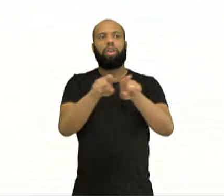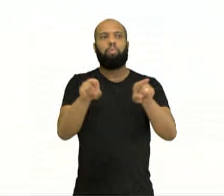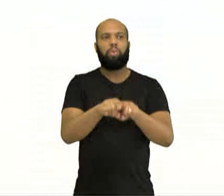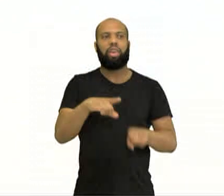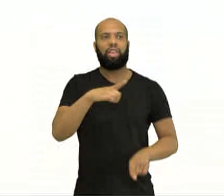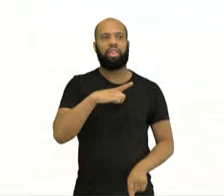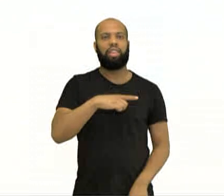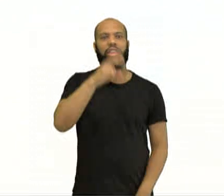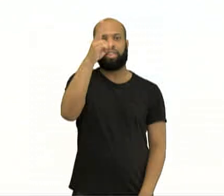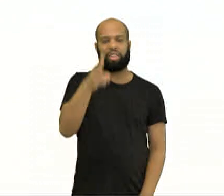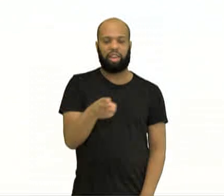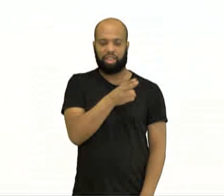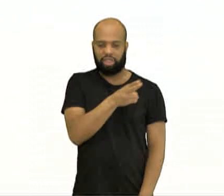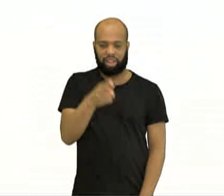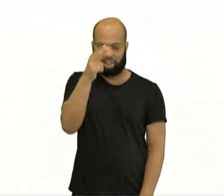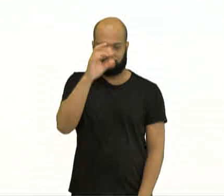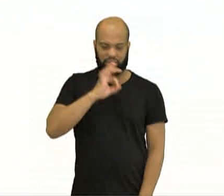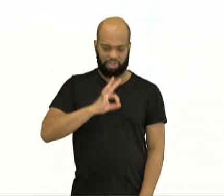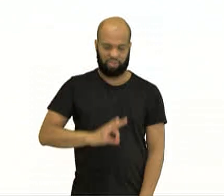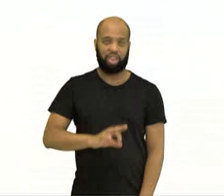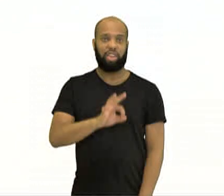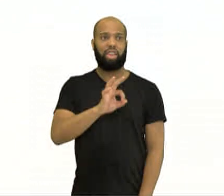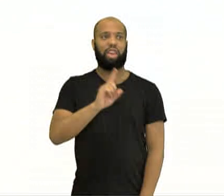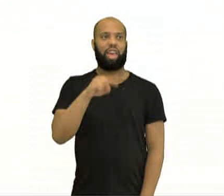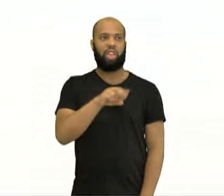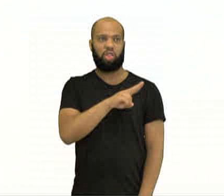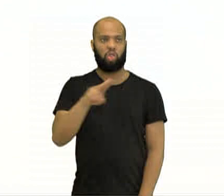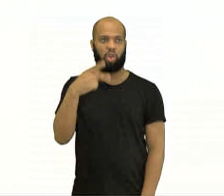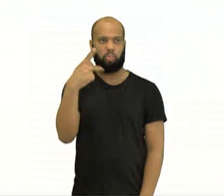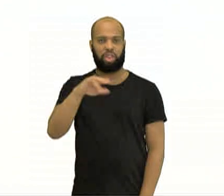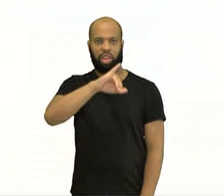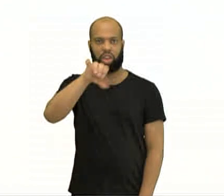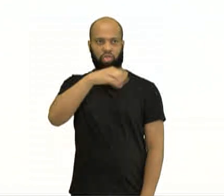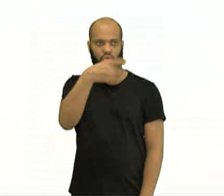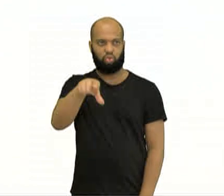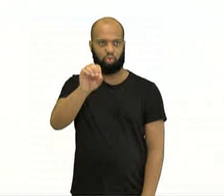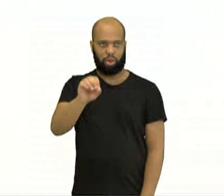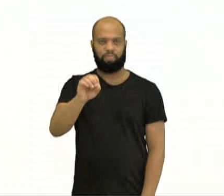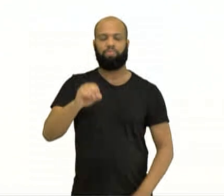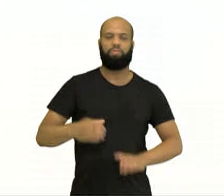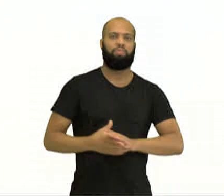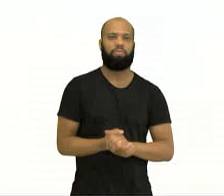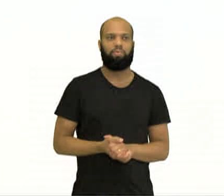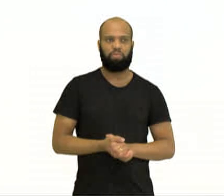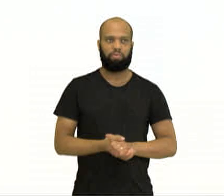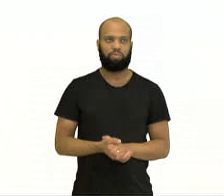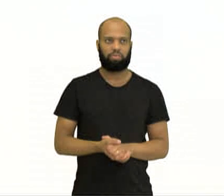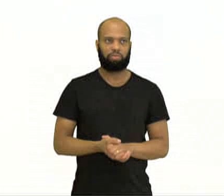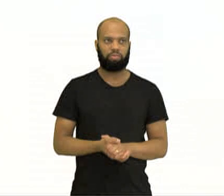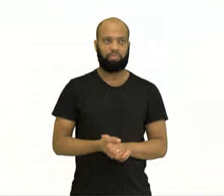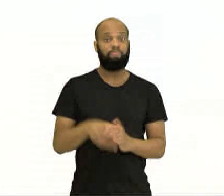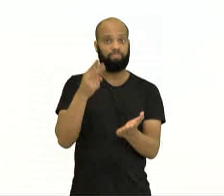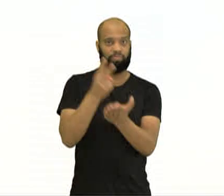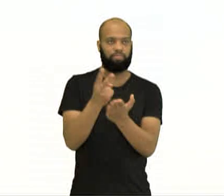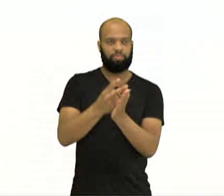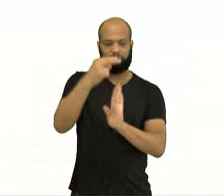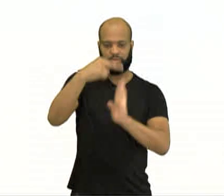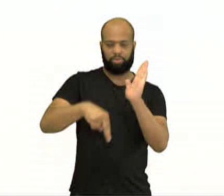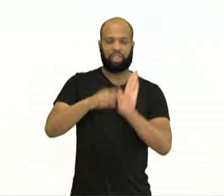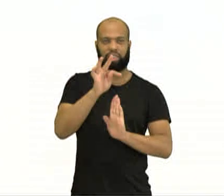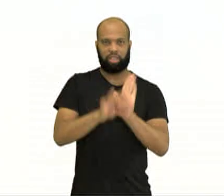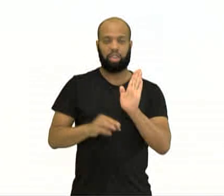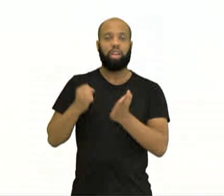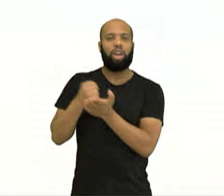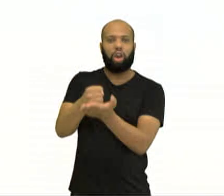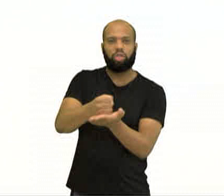temos a fala do frei franciscano aqui dentro do nosso texto. Para ajudar no